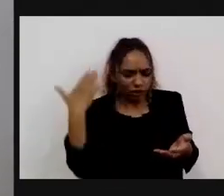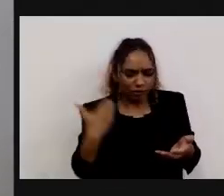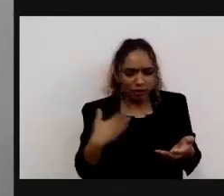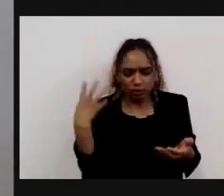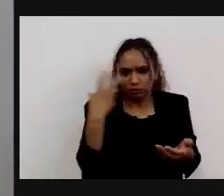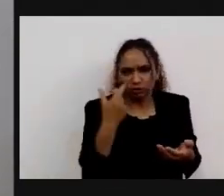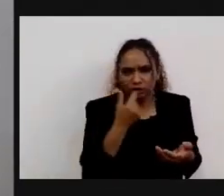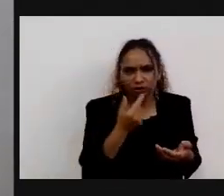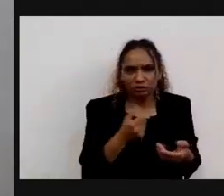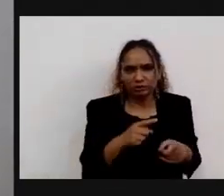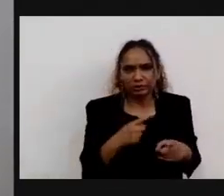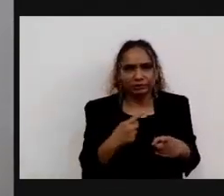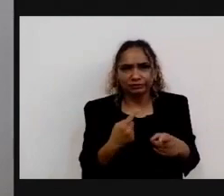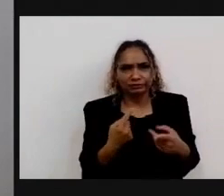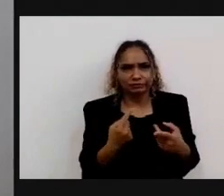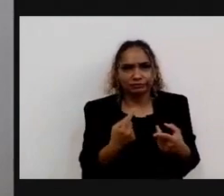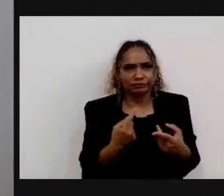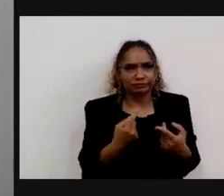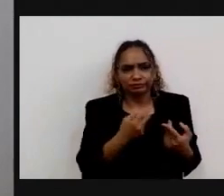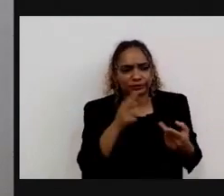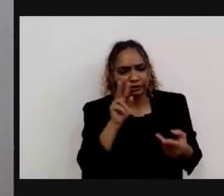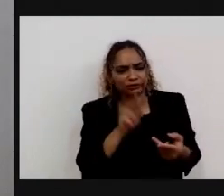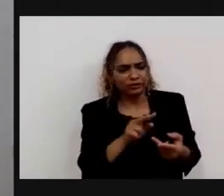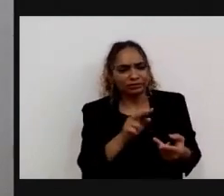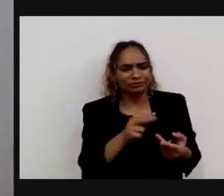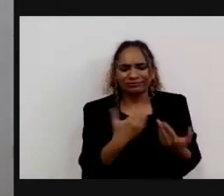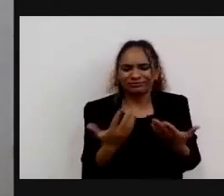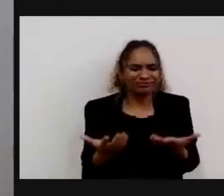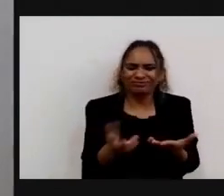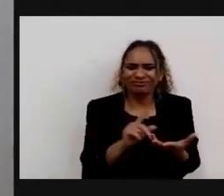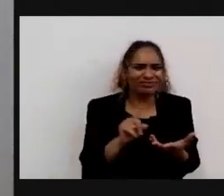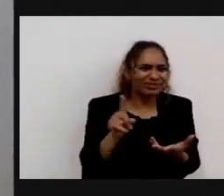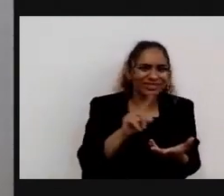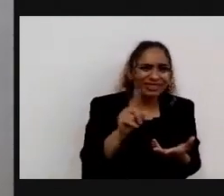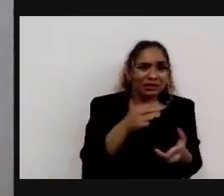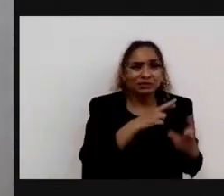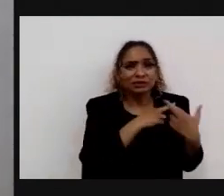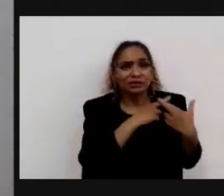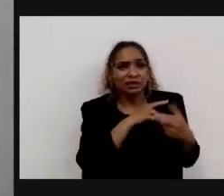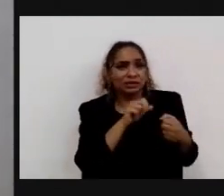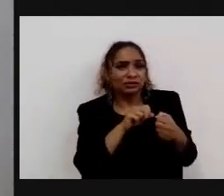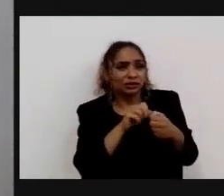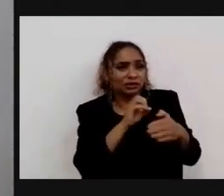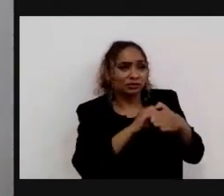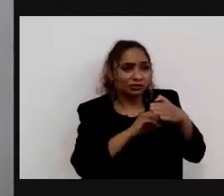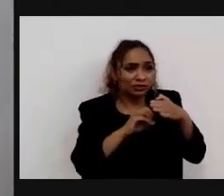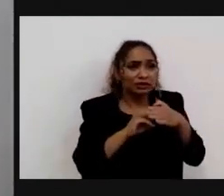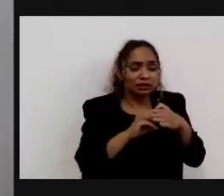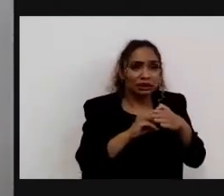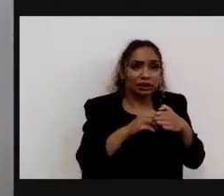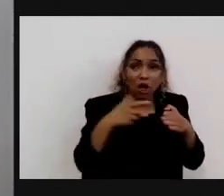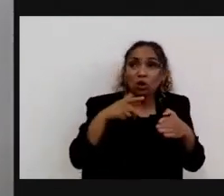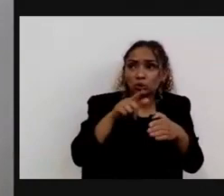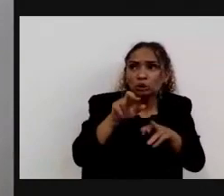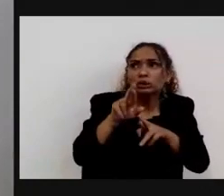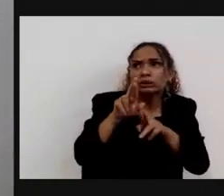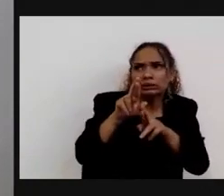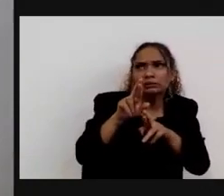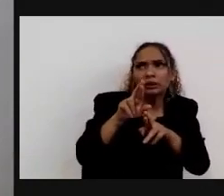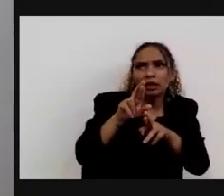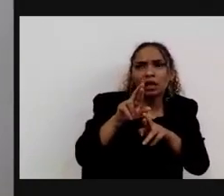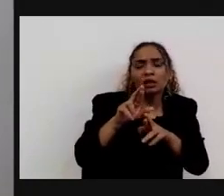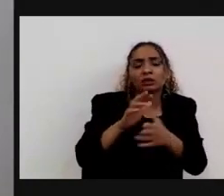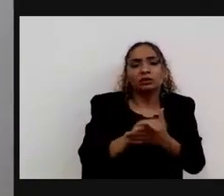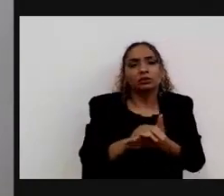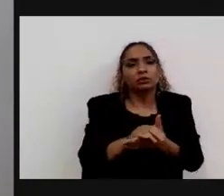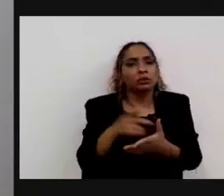é quase que a mesma coisa assim né do jeito que a gente não ela se comprometeu a fazer uma oficina essa oficina atender ou esperado ela falou que